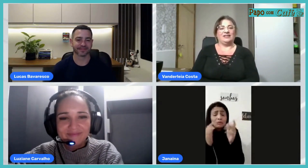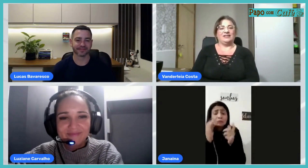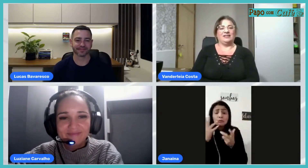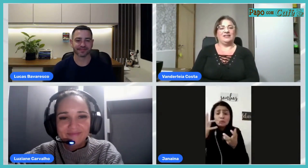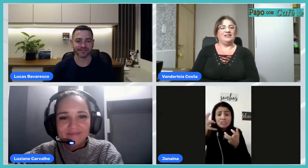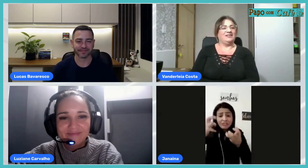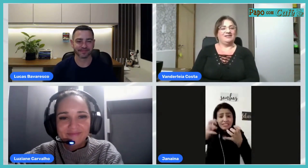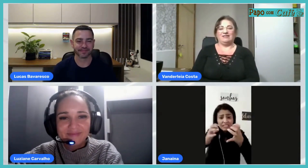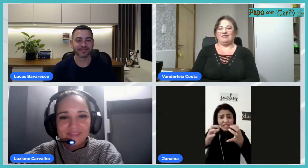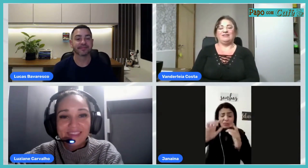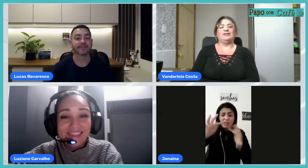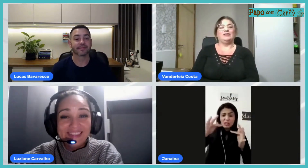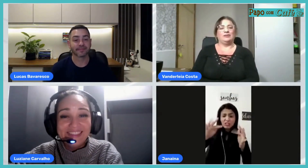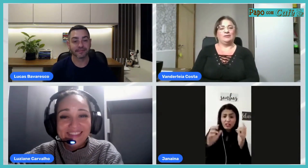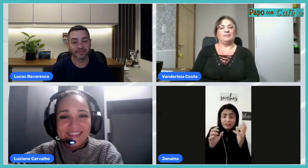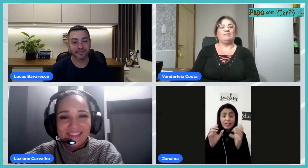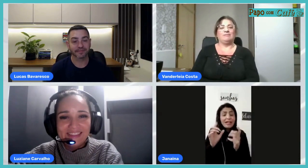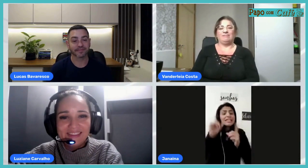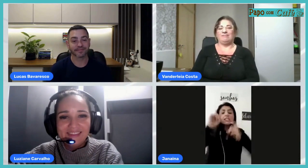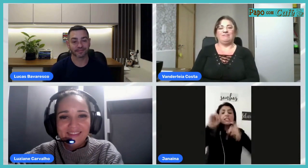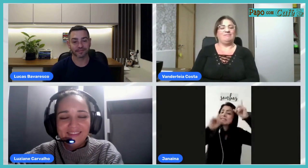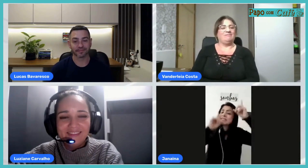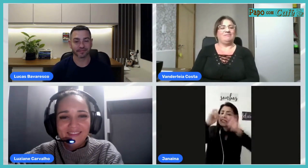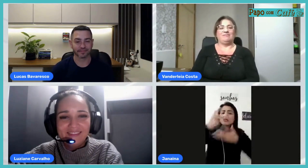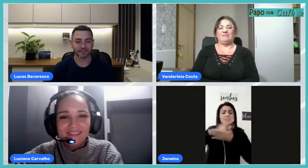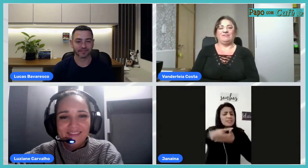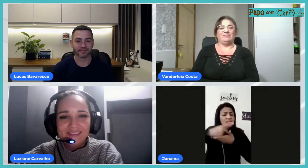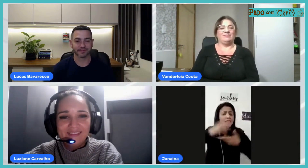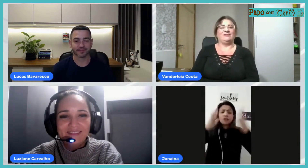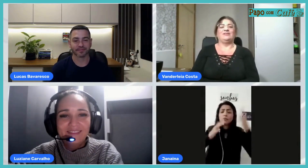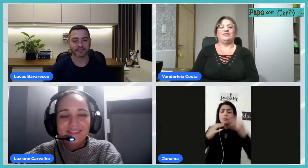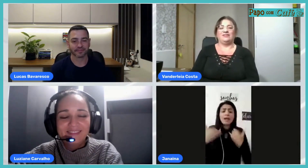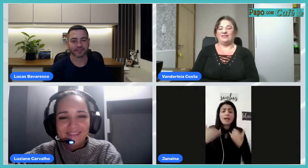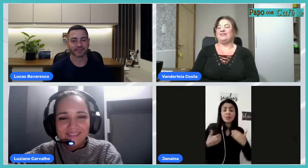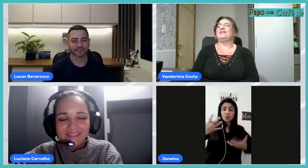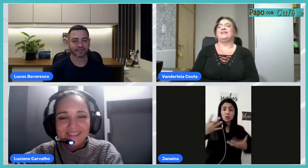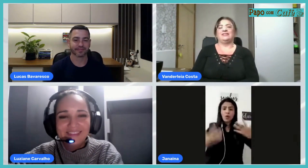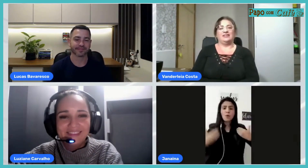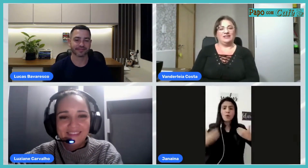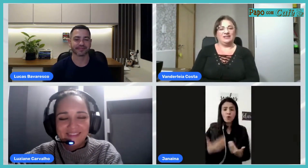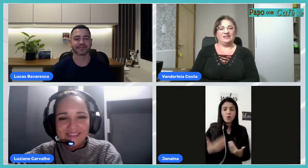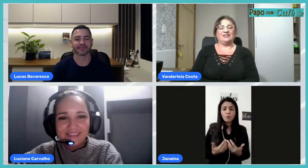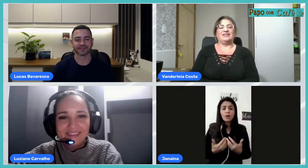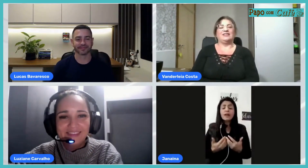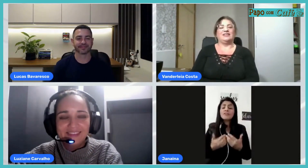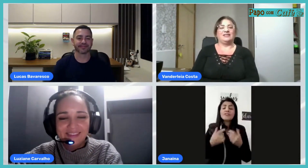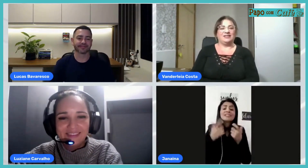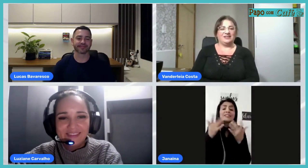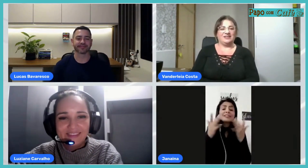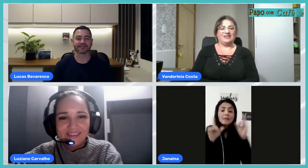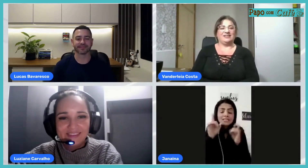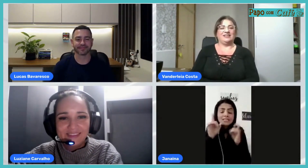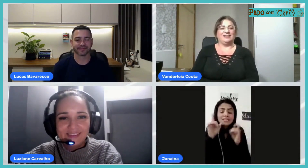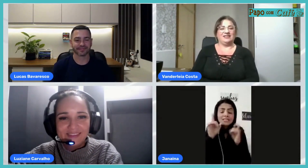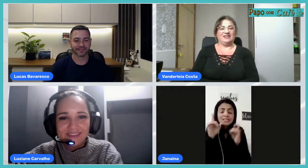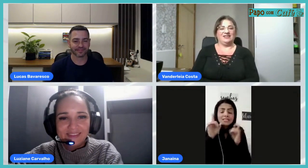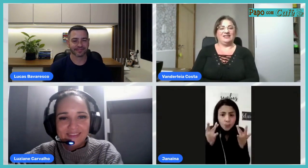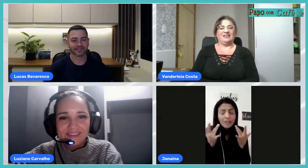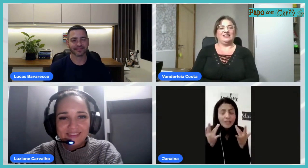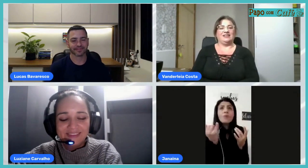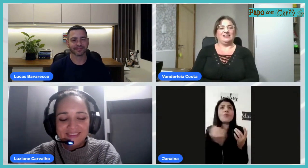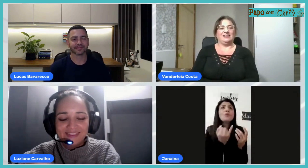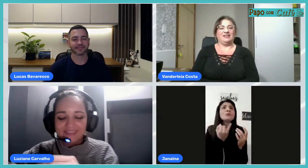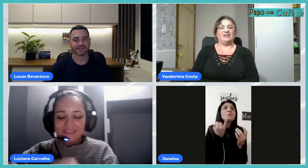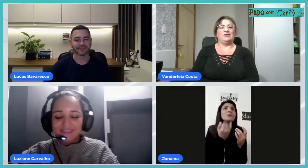mão é torta, eu não consigo fazer, porque é doida. Expressão, desenho, vamos lá, vamos articular o corpo. Fazem